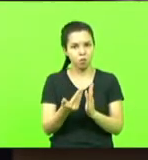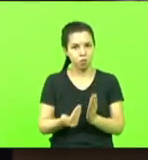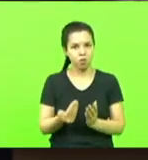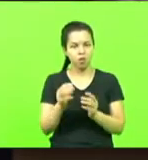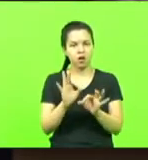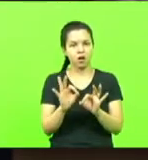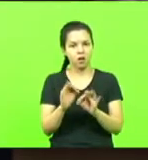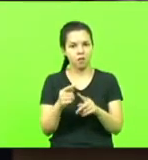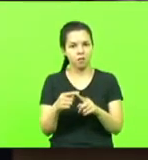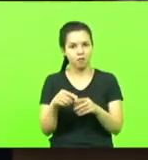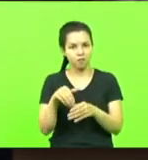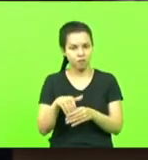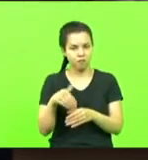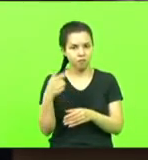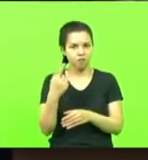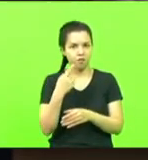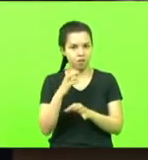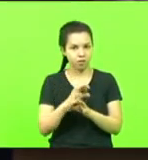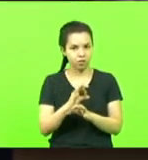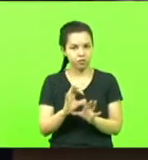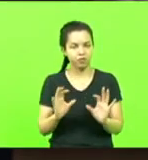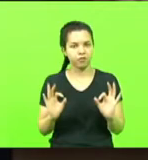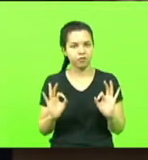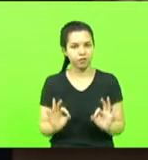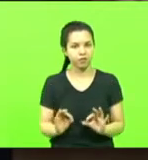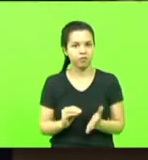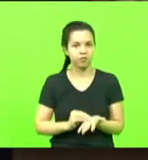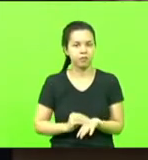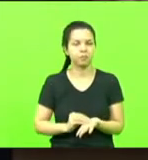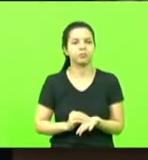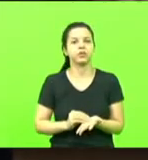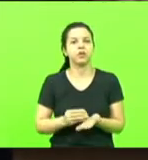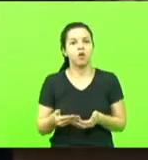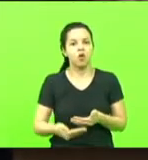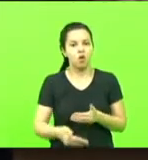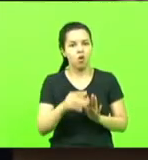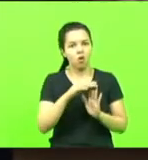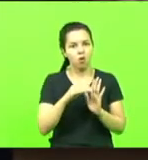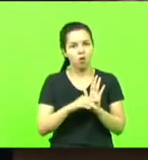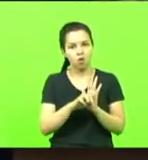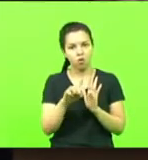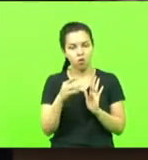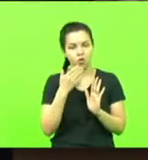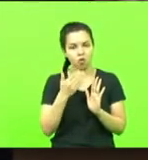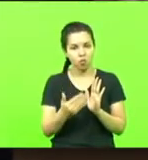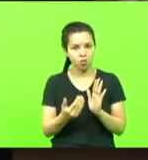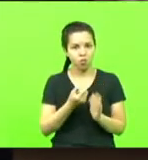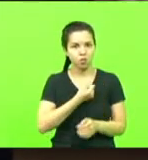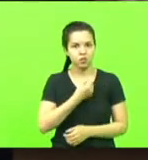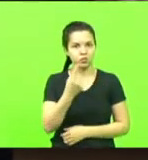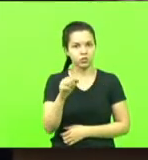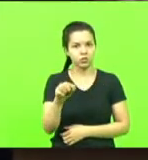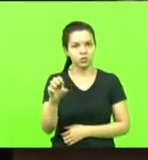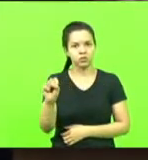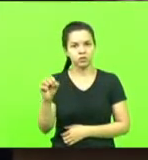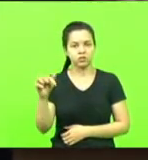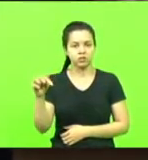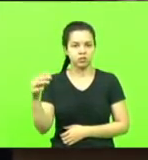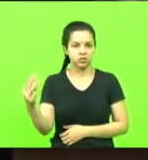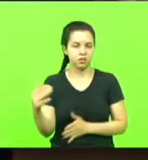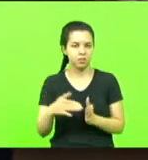continuidade à ordem do dia, o senhor presidente deferiu os requerimentos números 1873 a